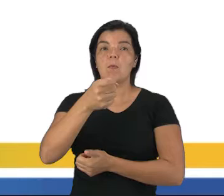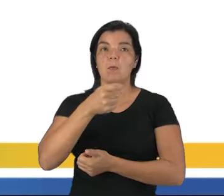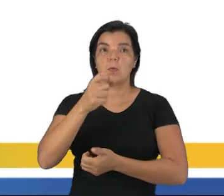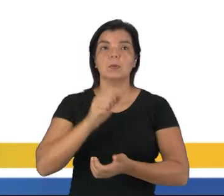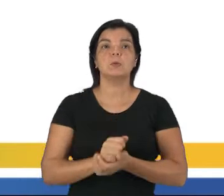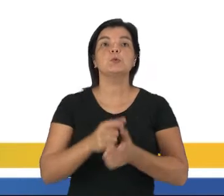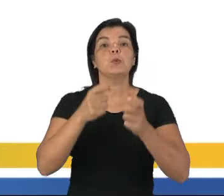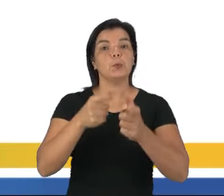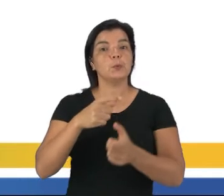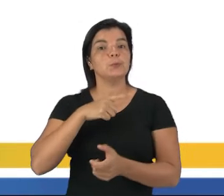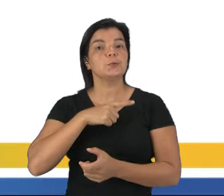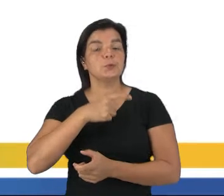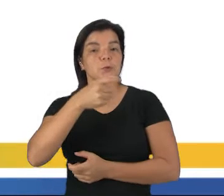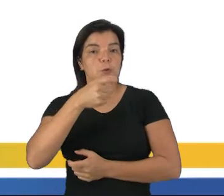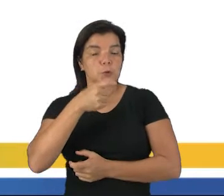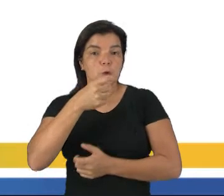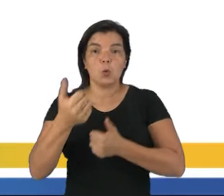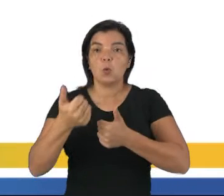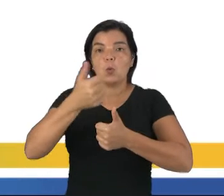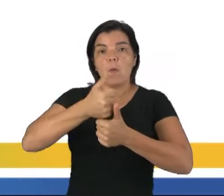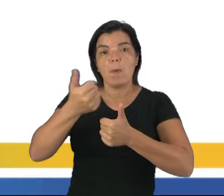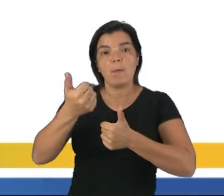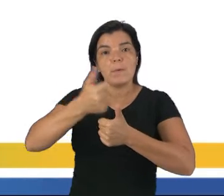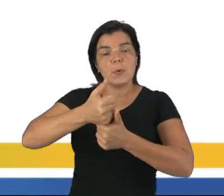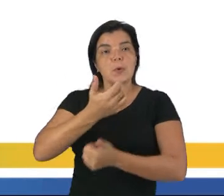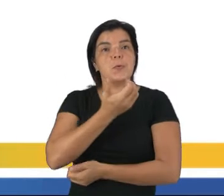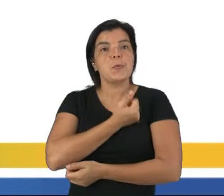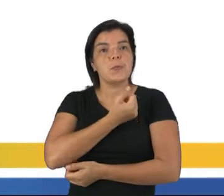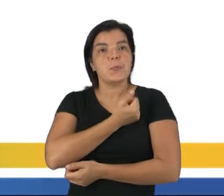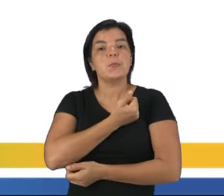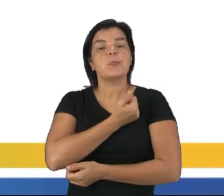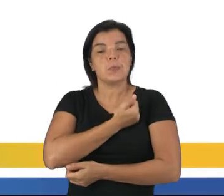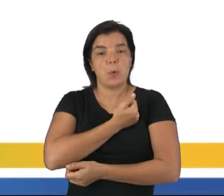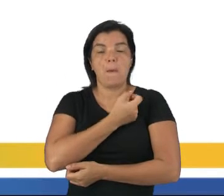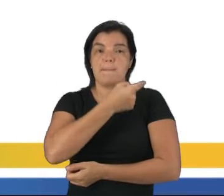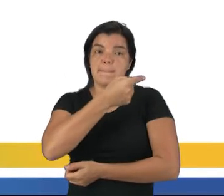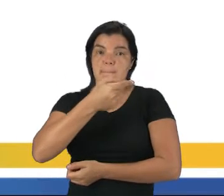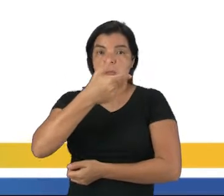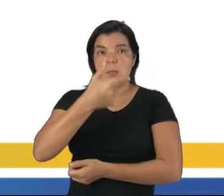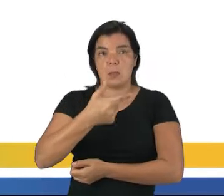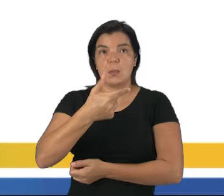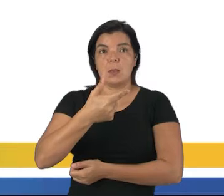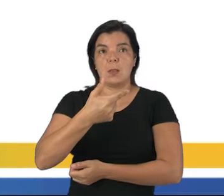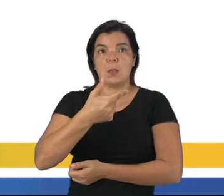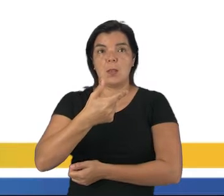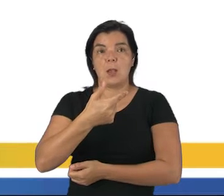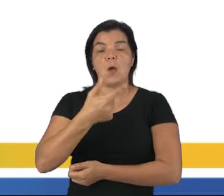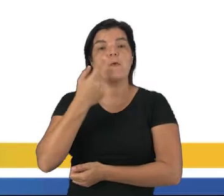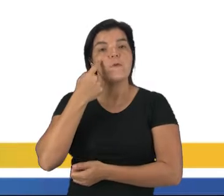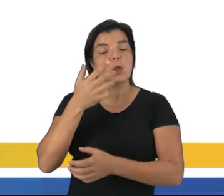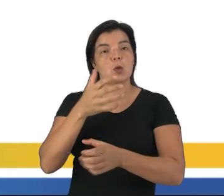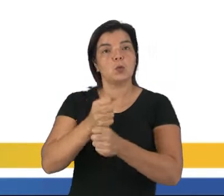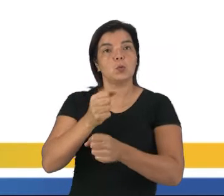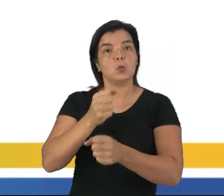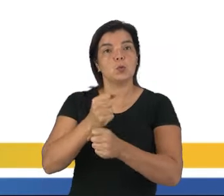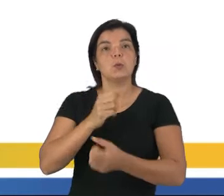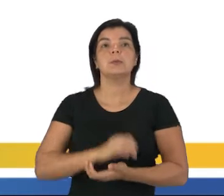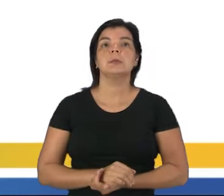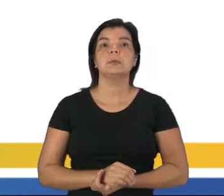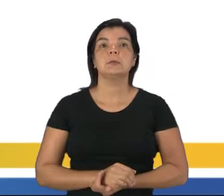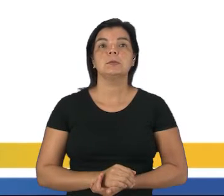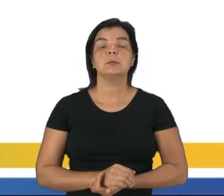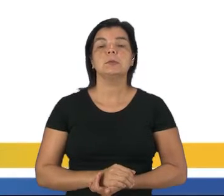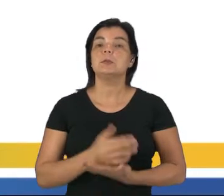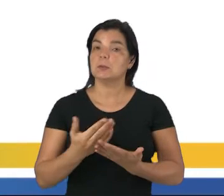seja, onde tinha x aqui na função, eu substituí, aqui nesse caso por menos 2, fiz os cálculos, e aí